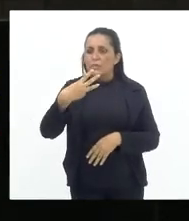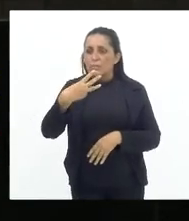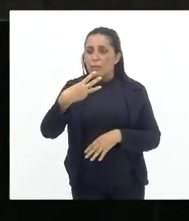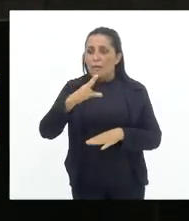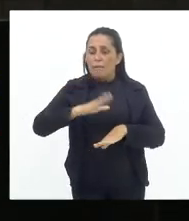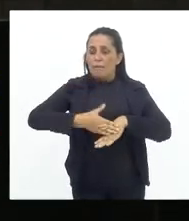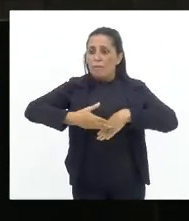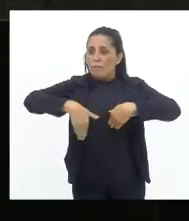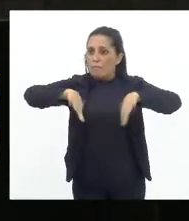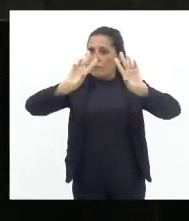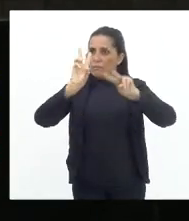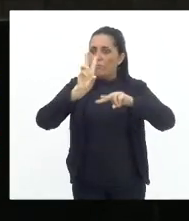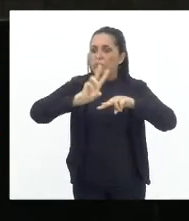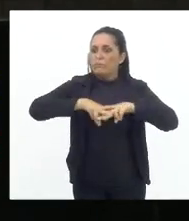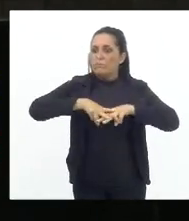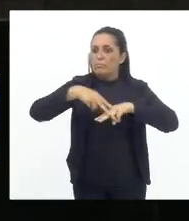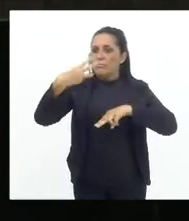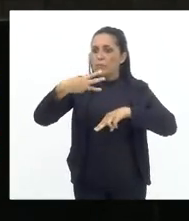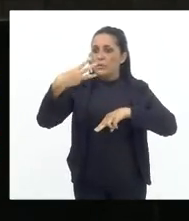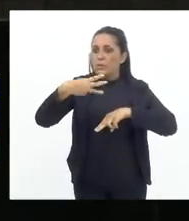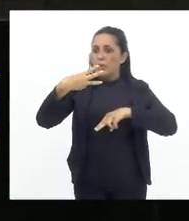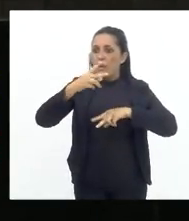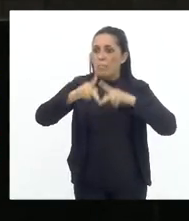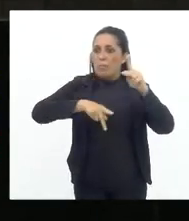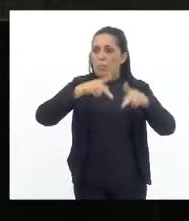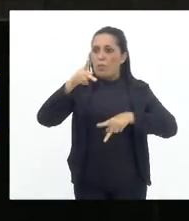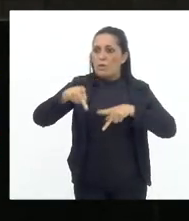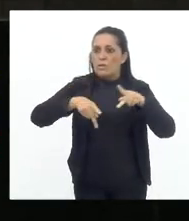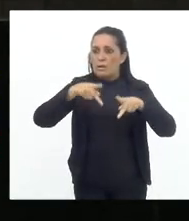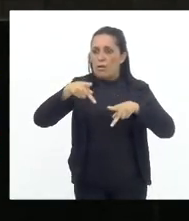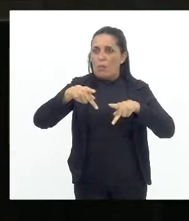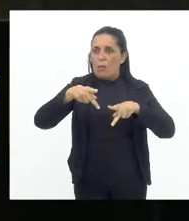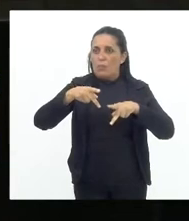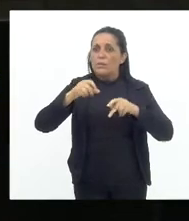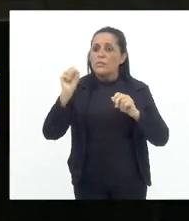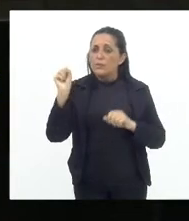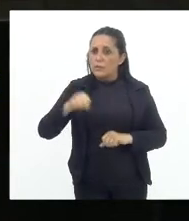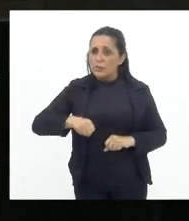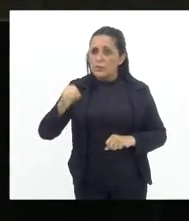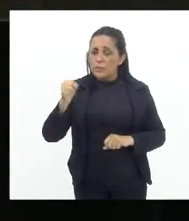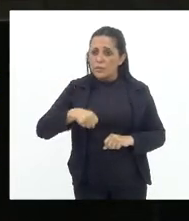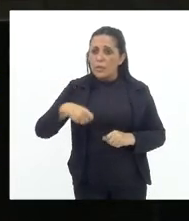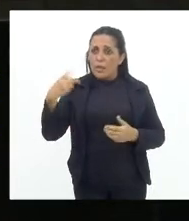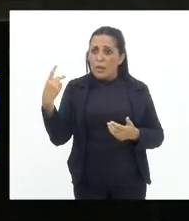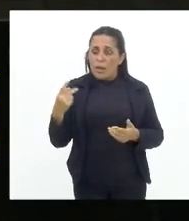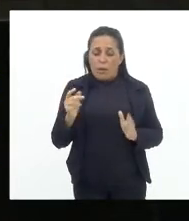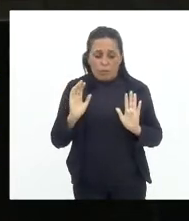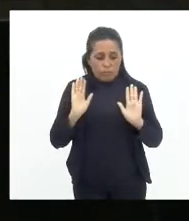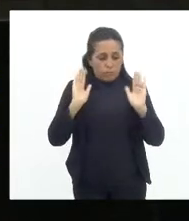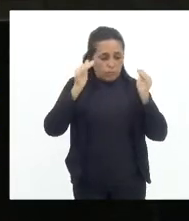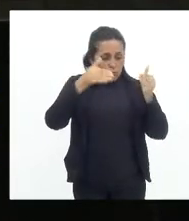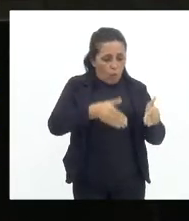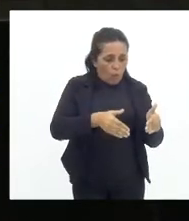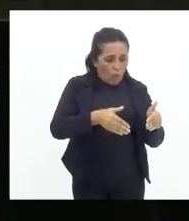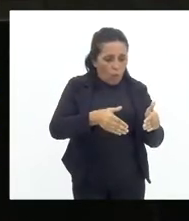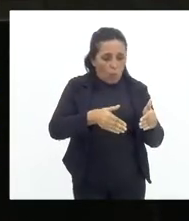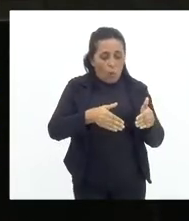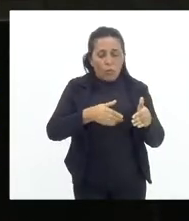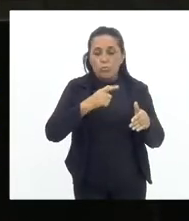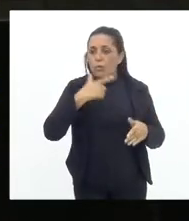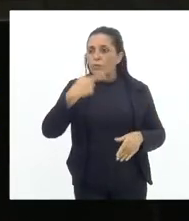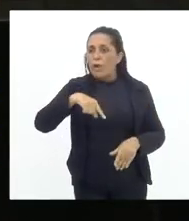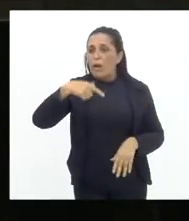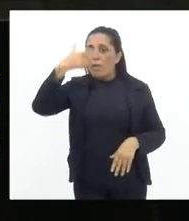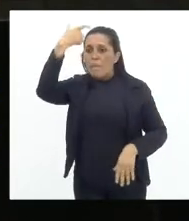carcerária ele é sim a impunidade sobre aqueles que por exemplo não figura um